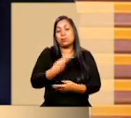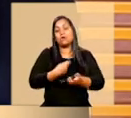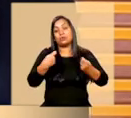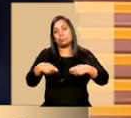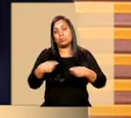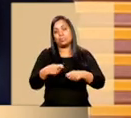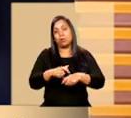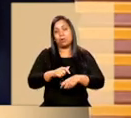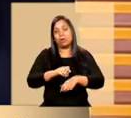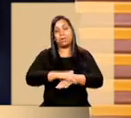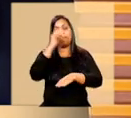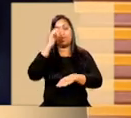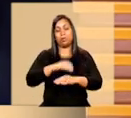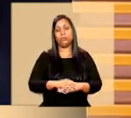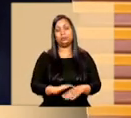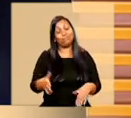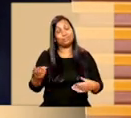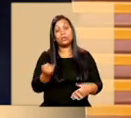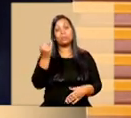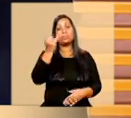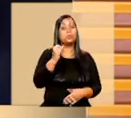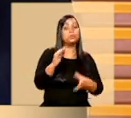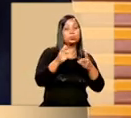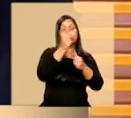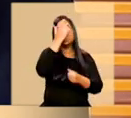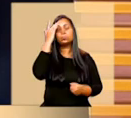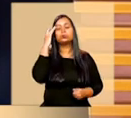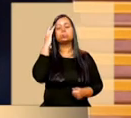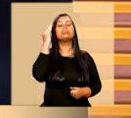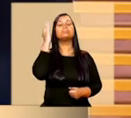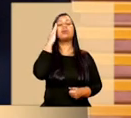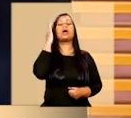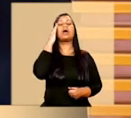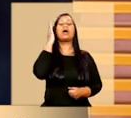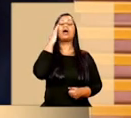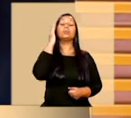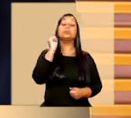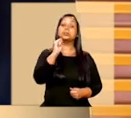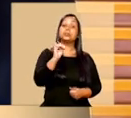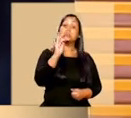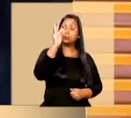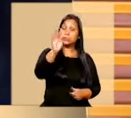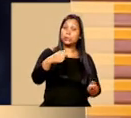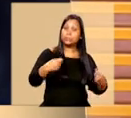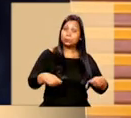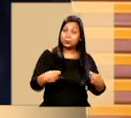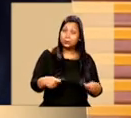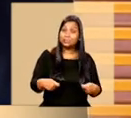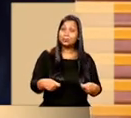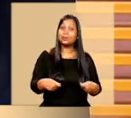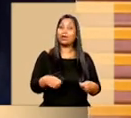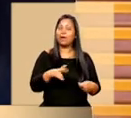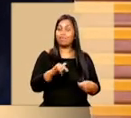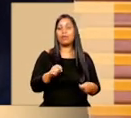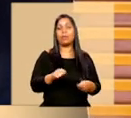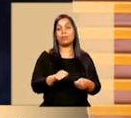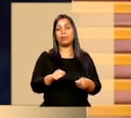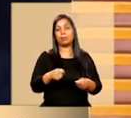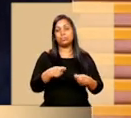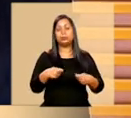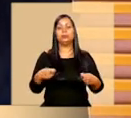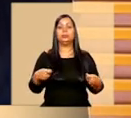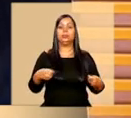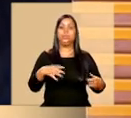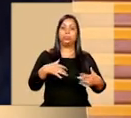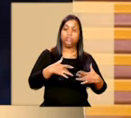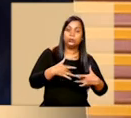precisar é muito maior. Então é importante para que as pessoas se conscientizem disso, né? Que se um dia ela precisar, ela vai precisar desse ato, né?